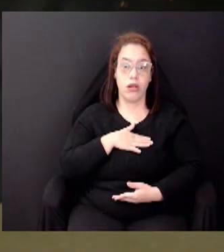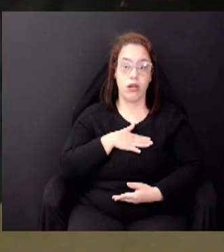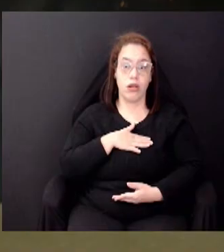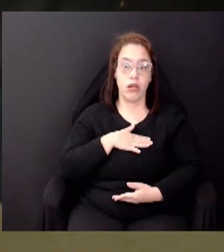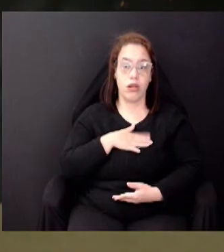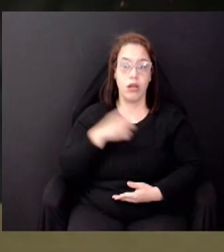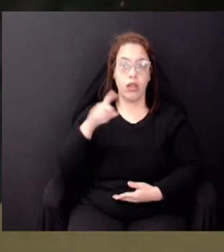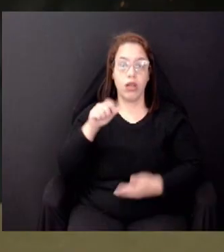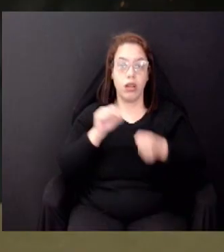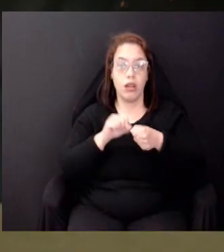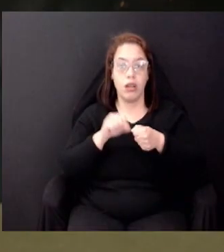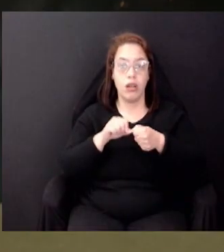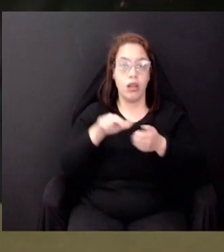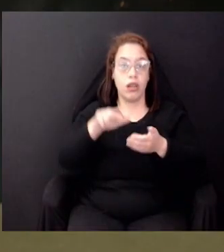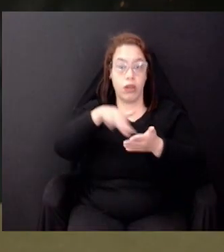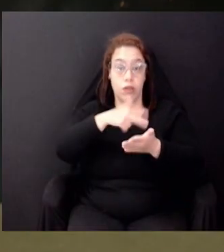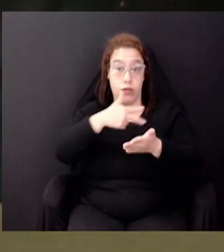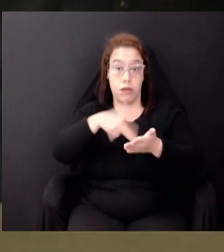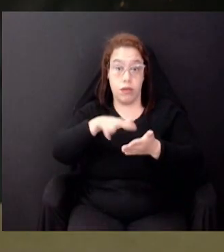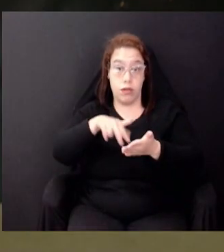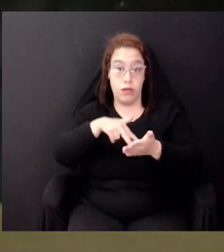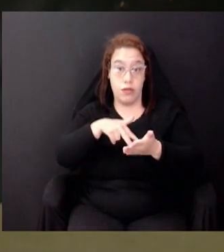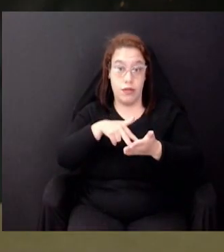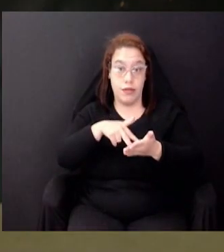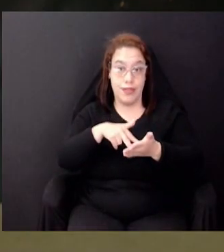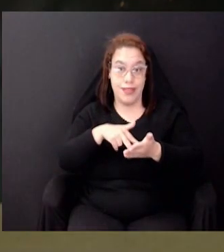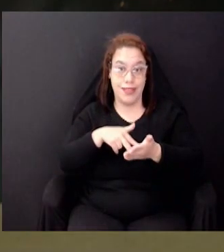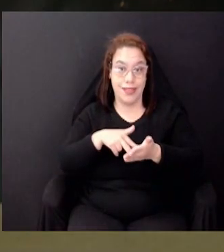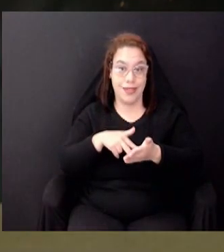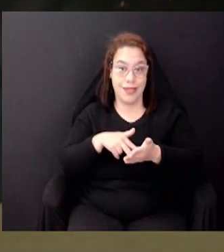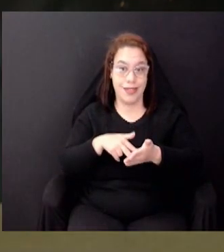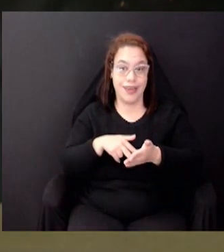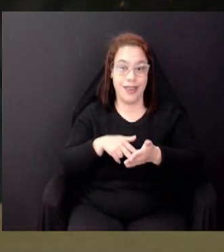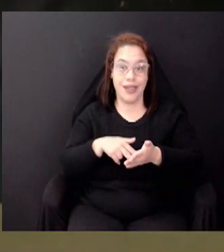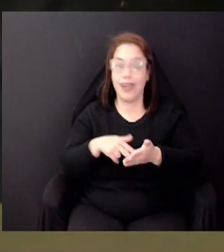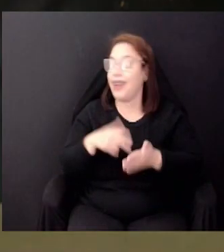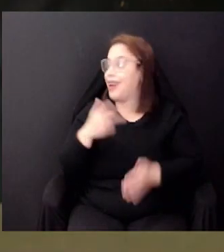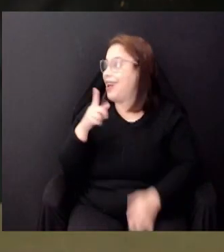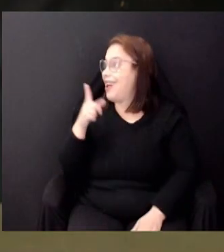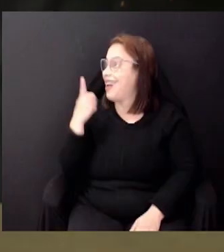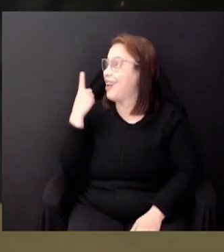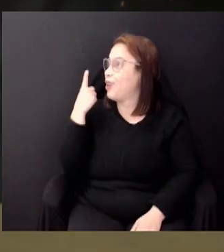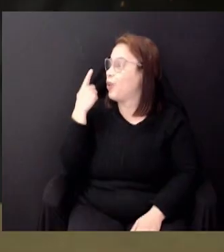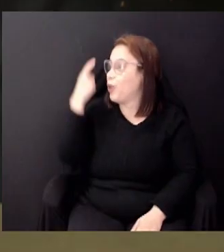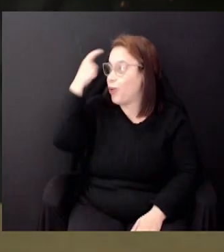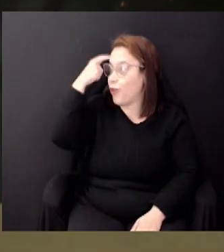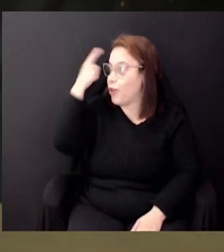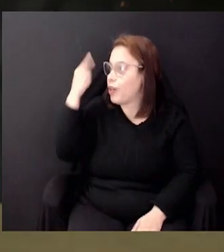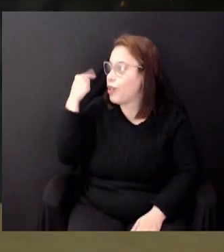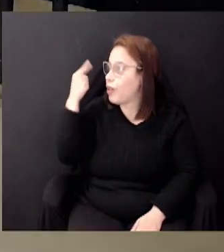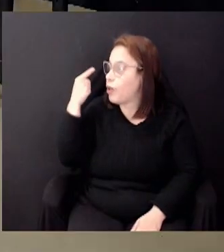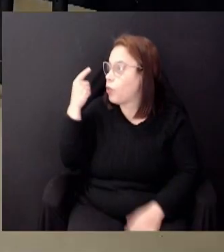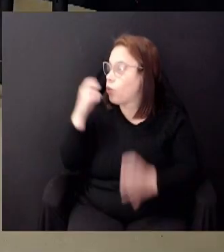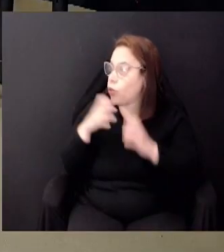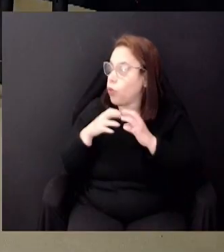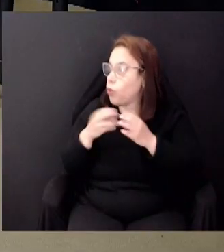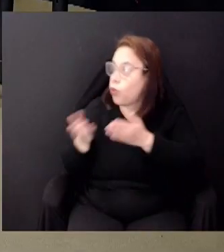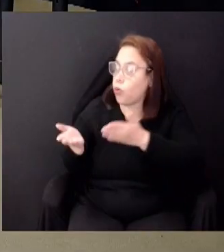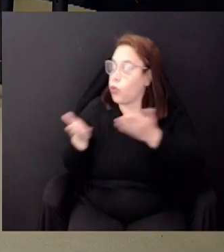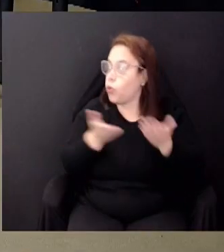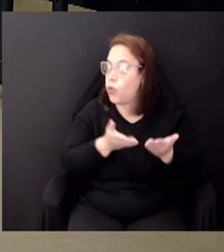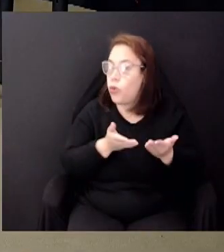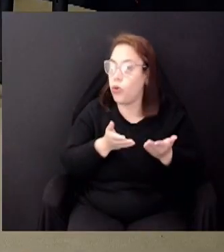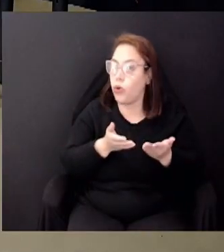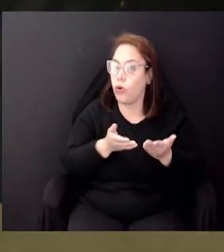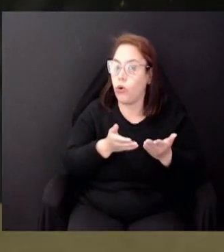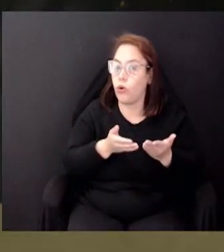uma aula de dança. Eu tô ficando, eu tô ficando batendo pino, ou é isso mesmo que o nosso cérebro traz? Uma recompensa que parece